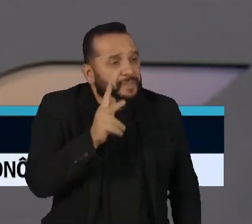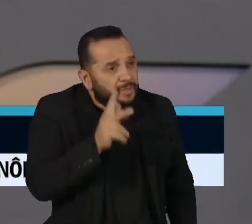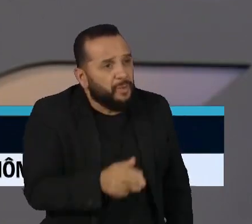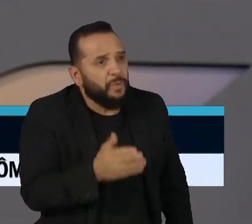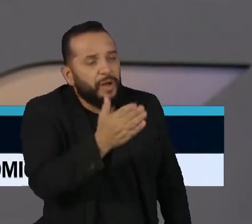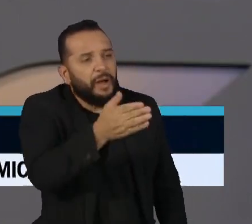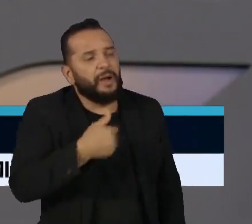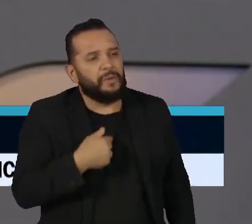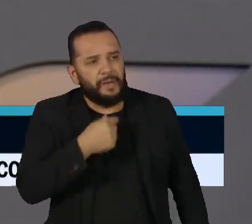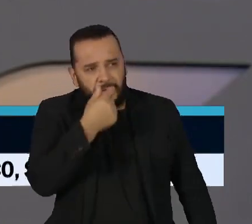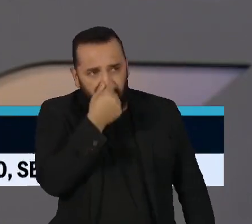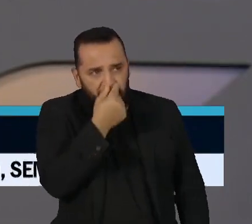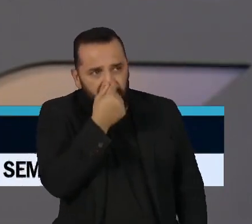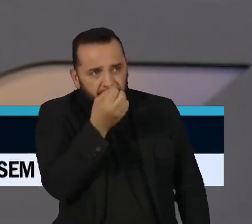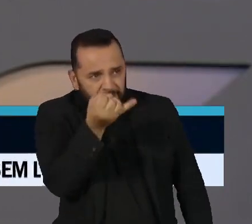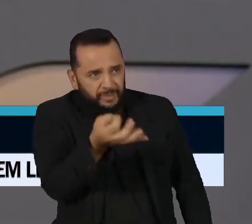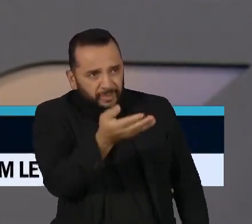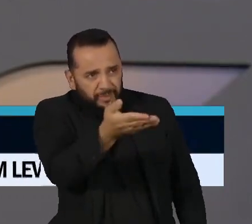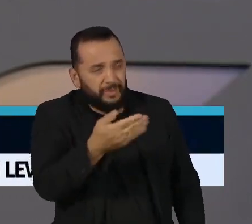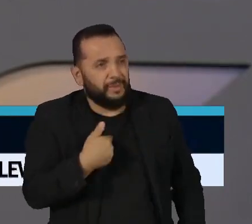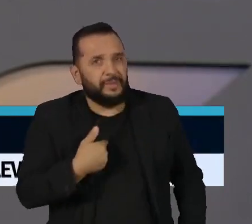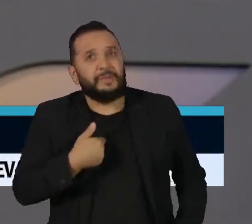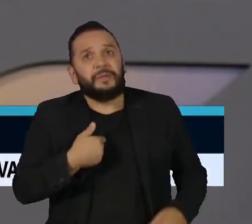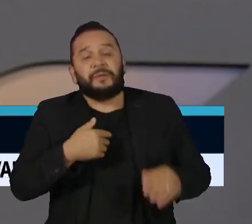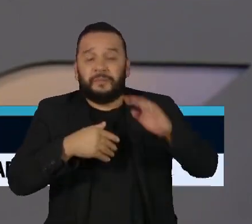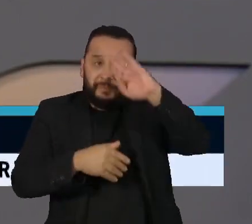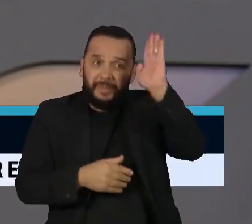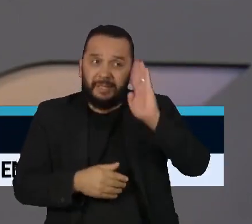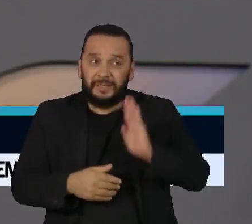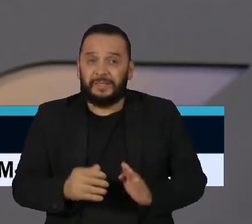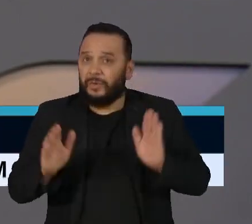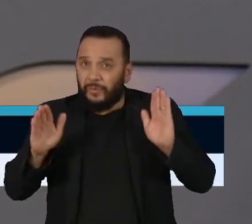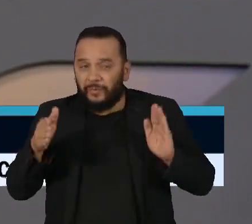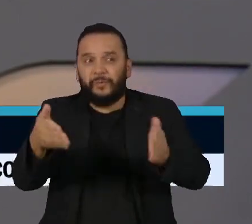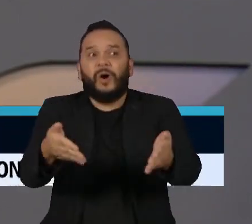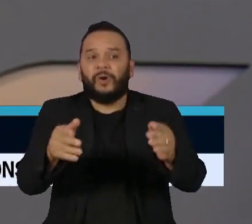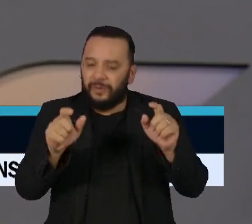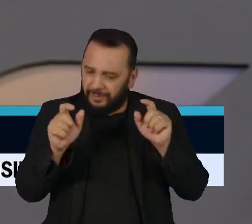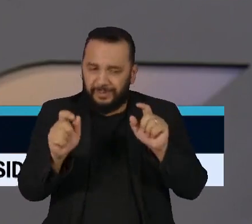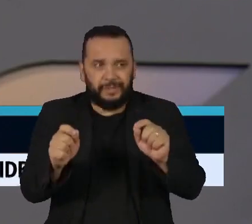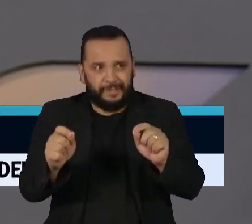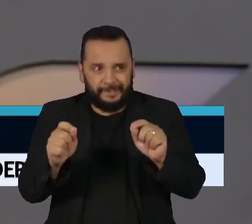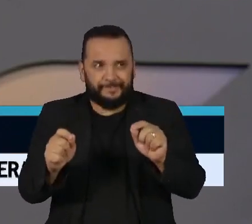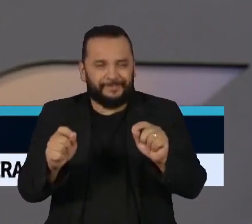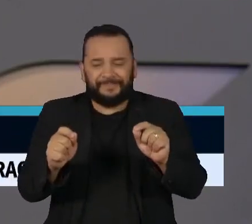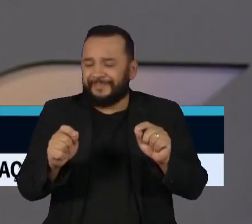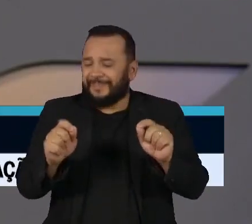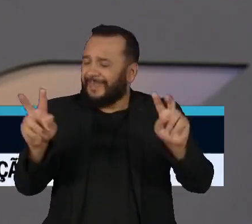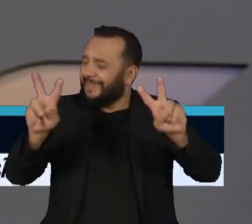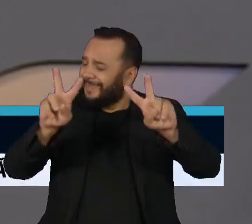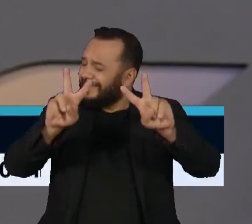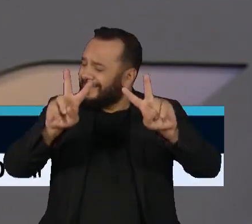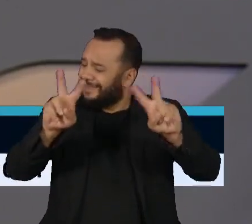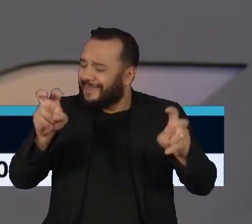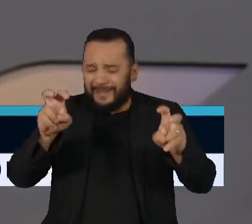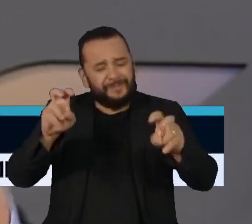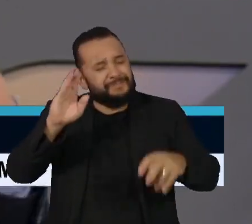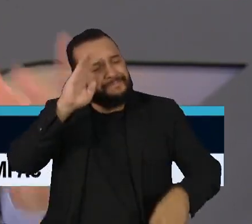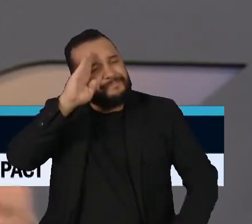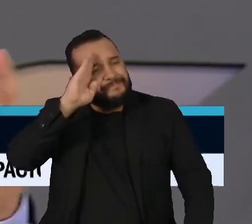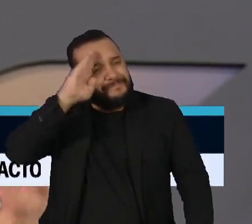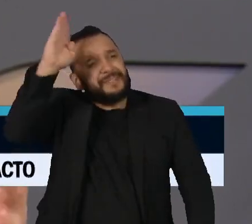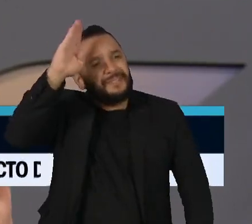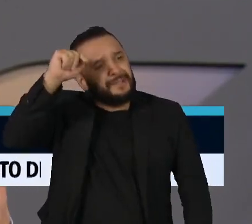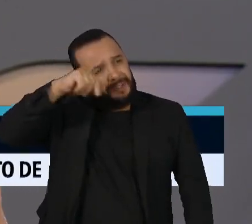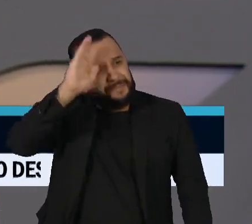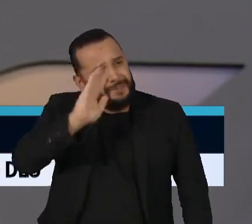Emerson mencionou infelizmente na hora que o Brasil passa a se debruçar sobre um dos dois temas mais críticos que tem